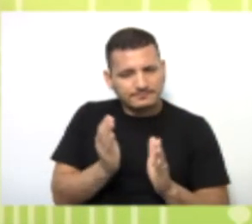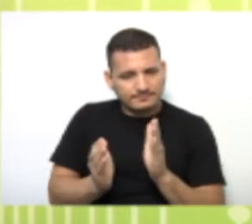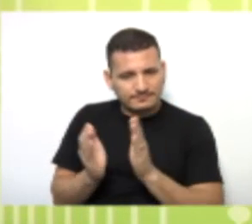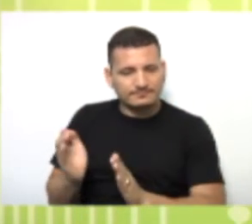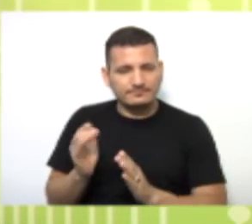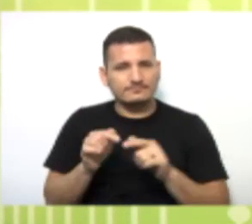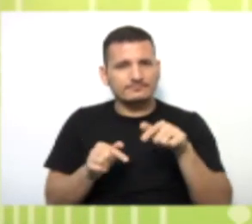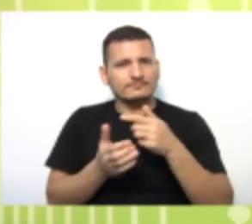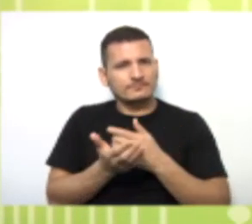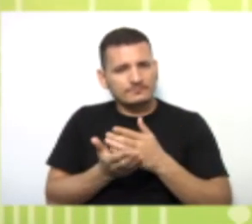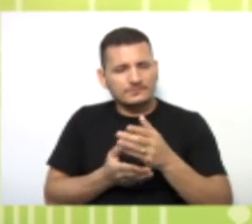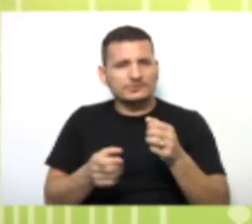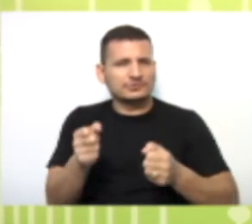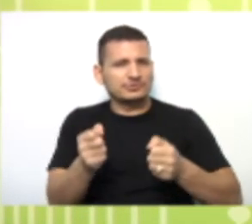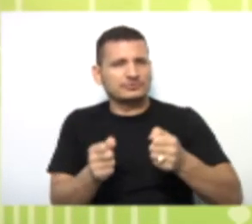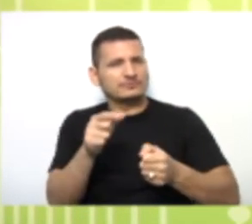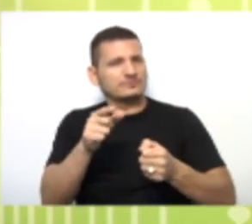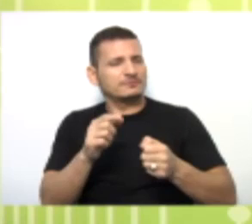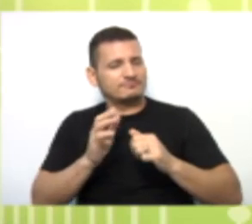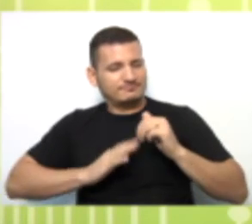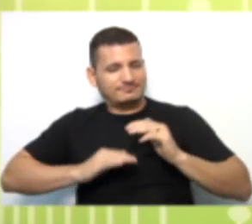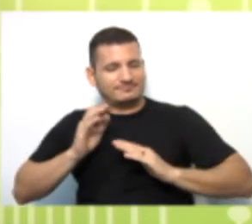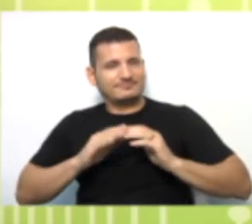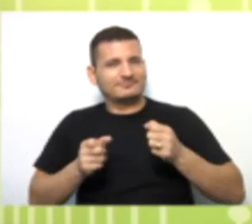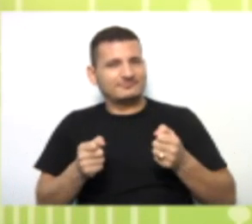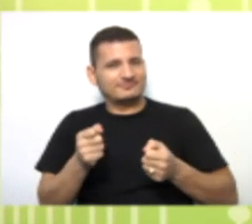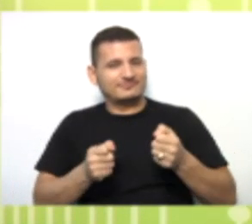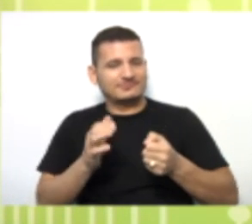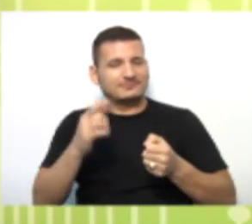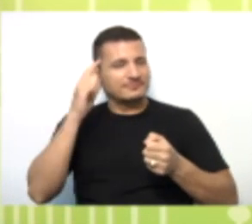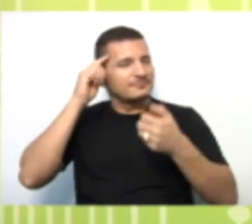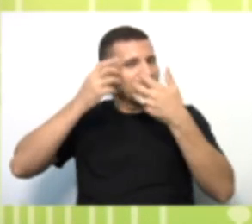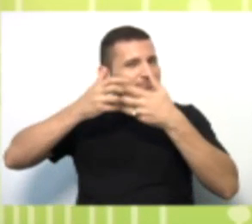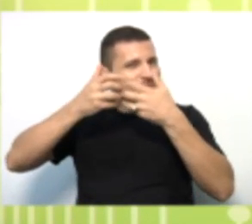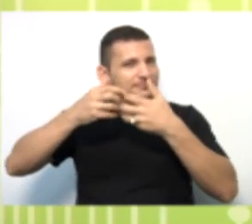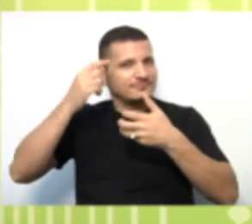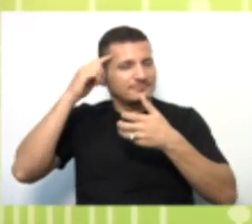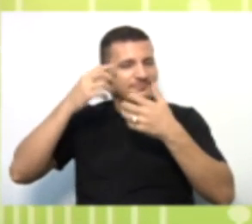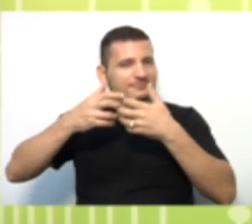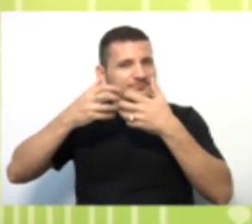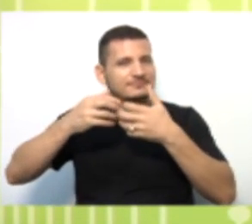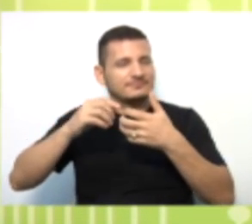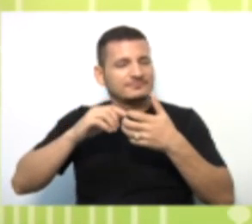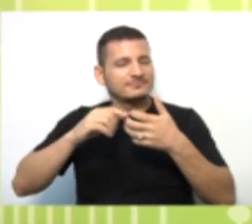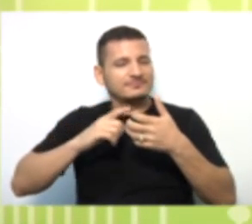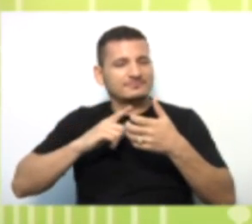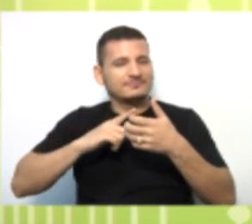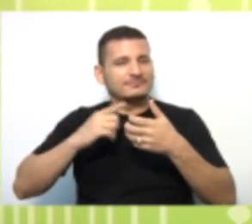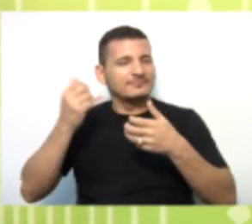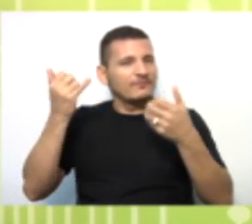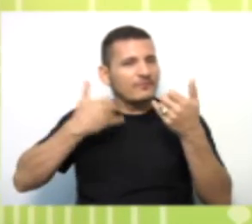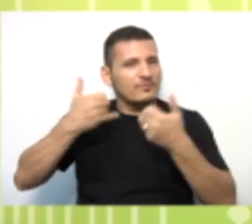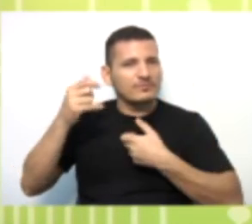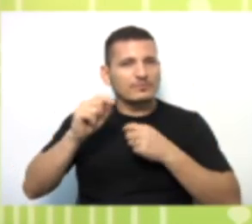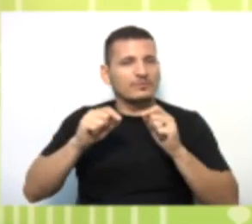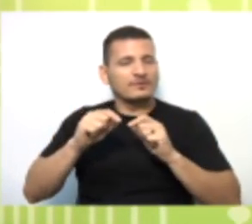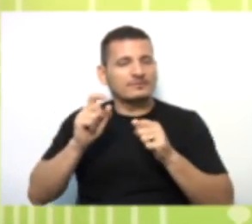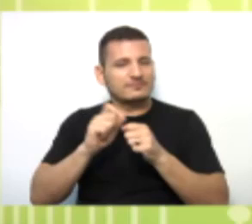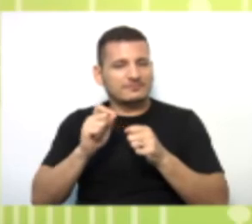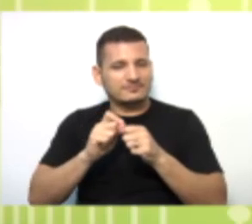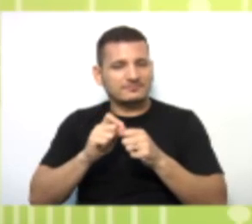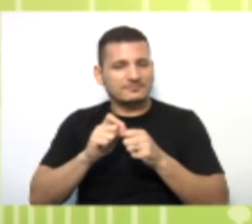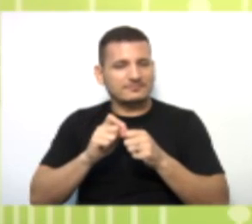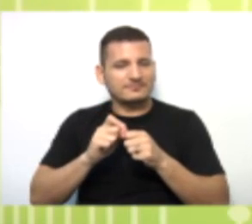a dirigir, começando a pegar você sozinho no volante, o seu cérebro fica todo tempo automaticamente te informando o que você tem que fazer.